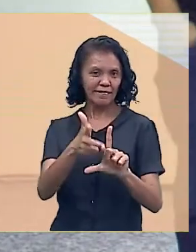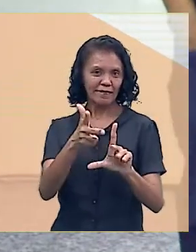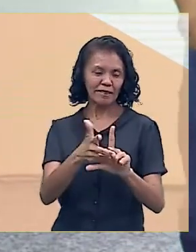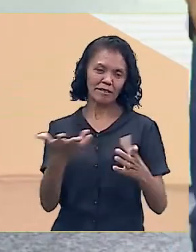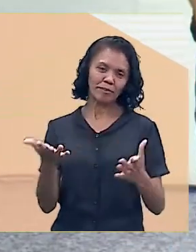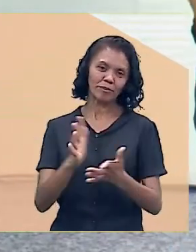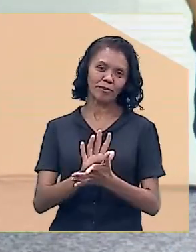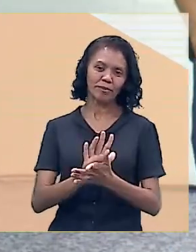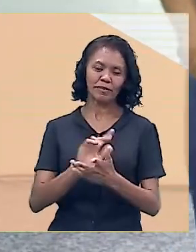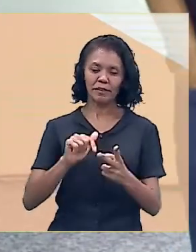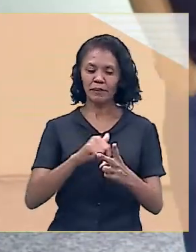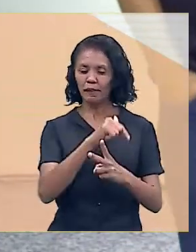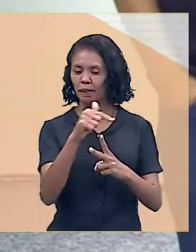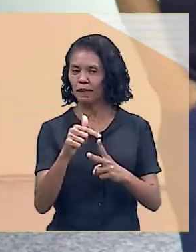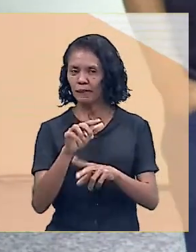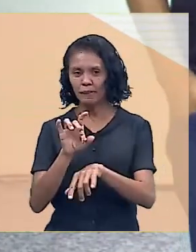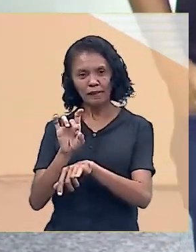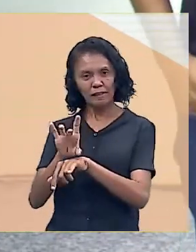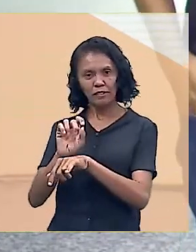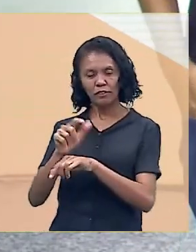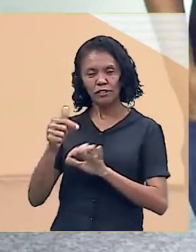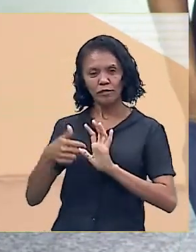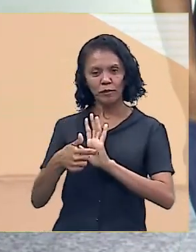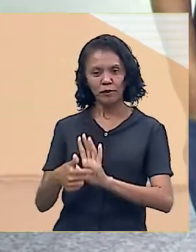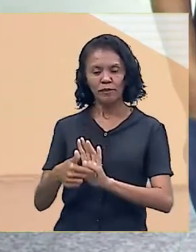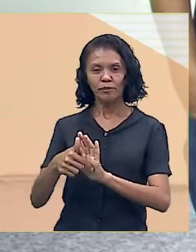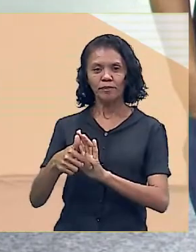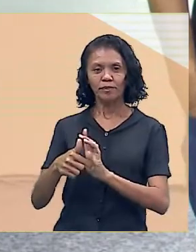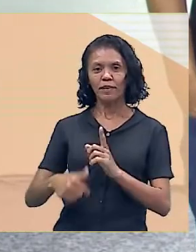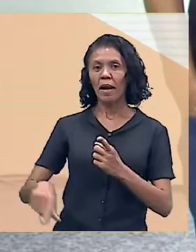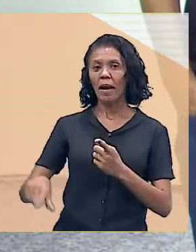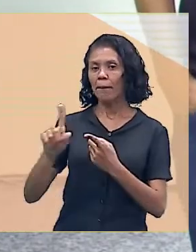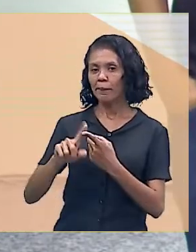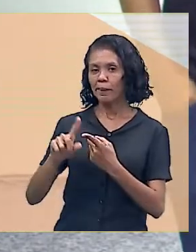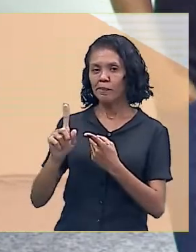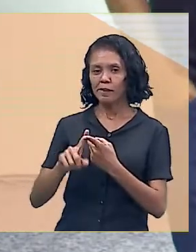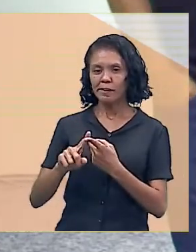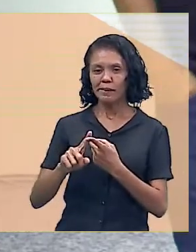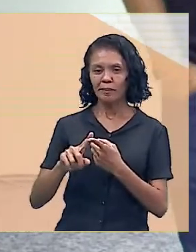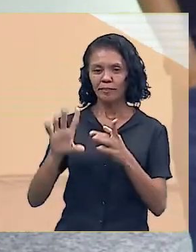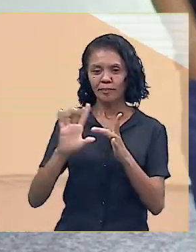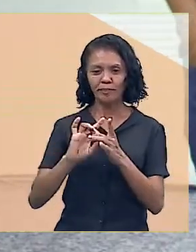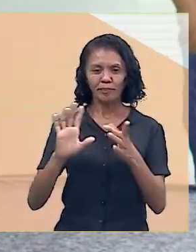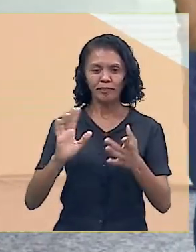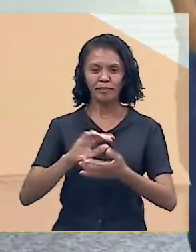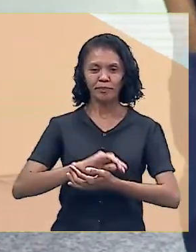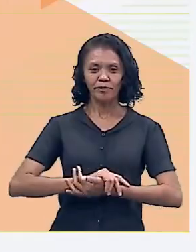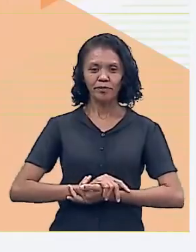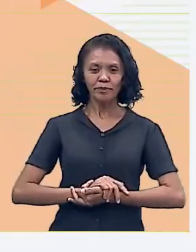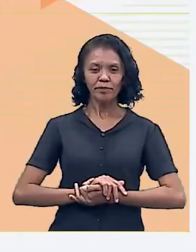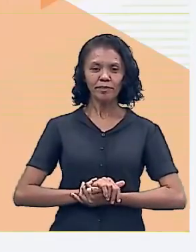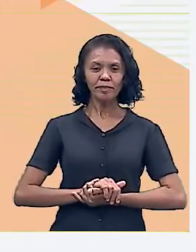E aí nós temos duas dicas né Vamos soltar a primeira cartela aí por favor